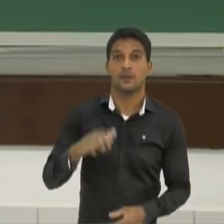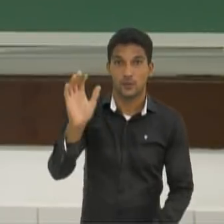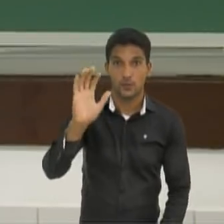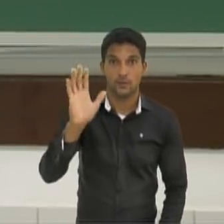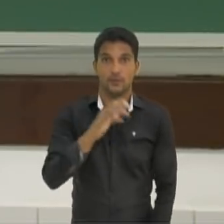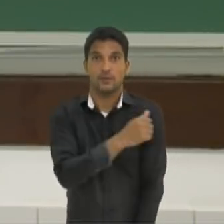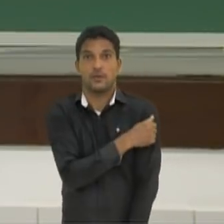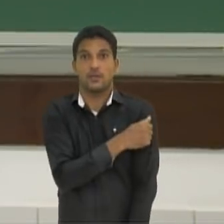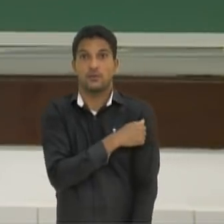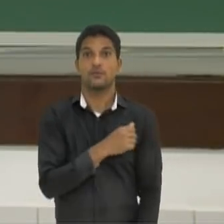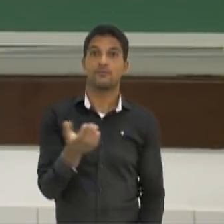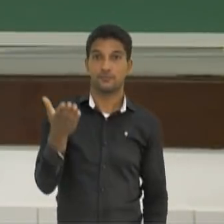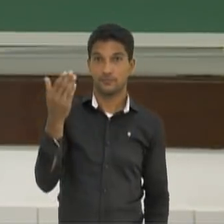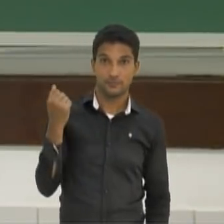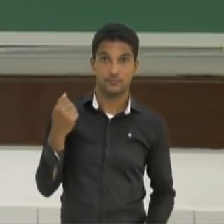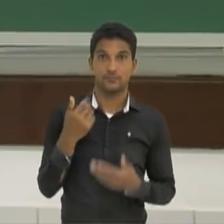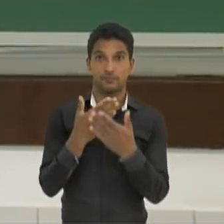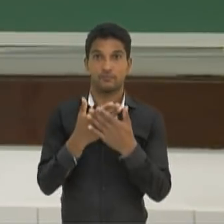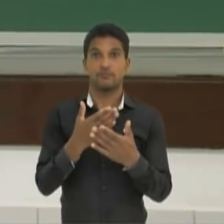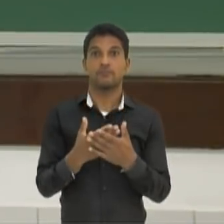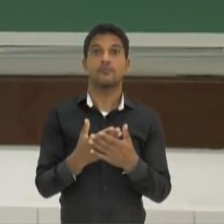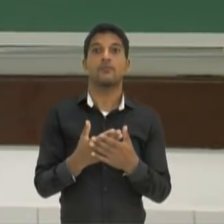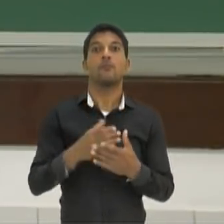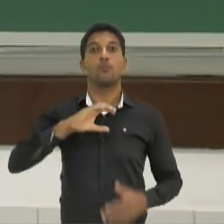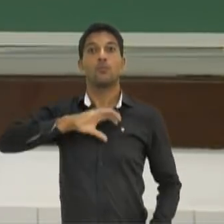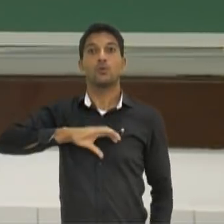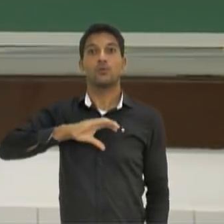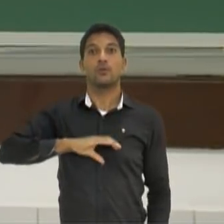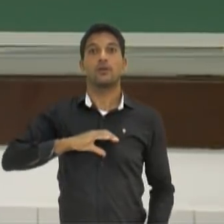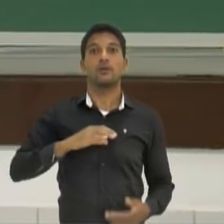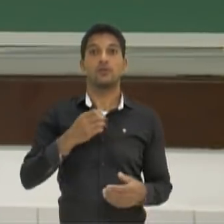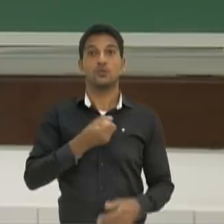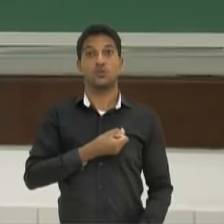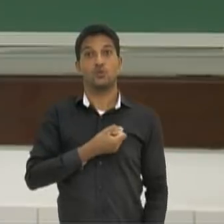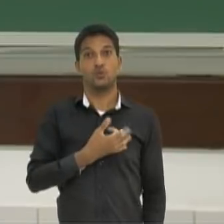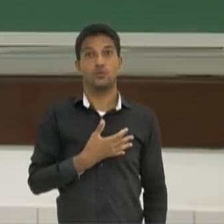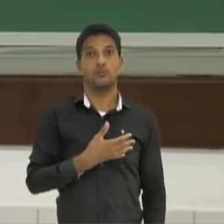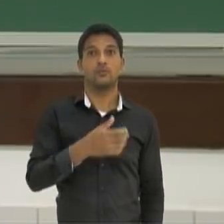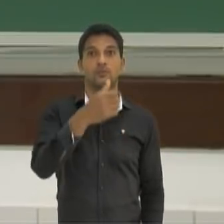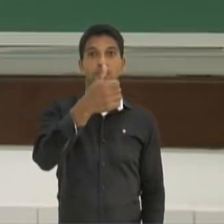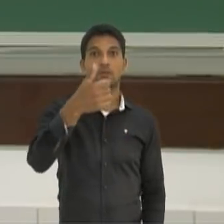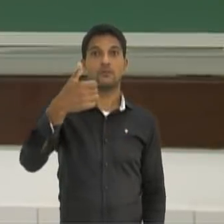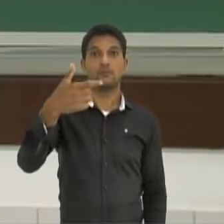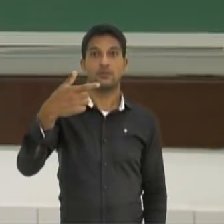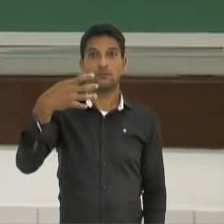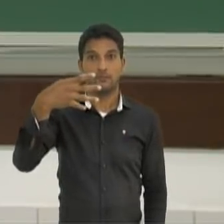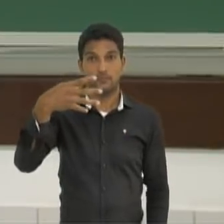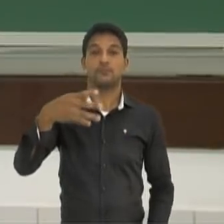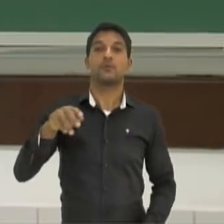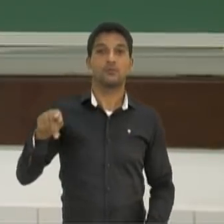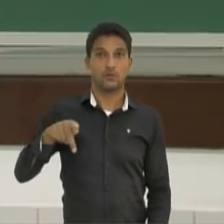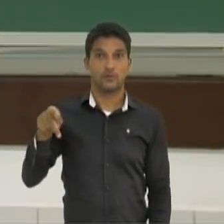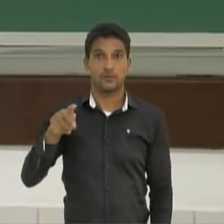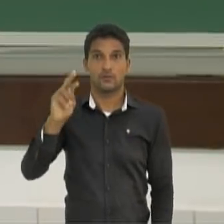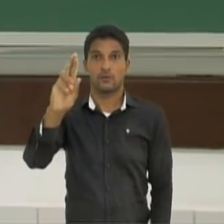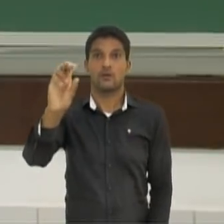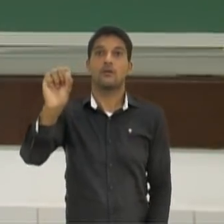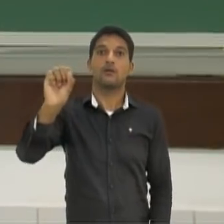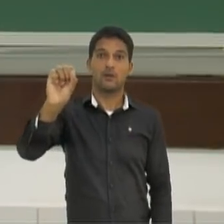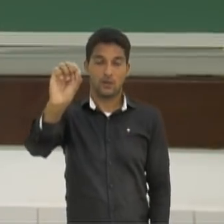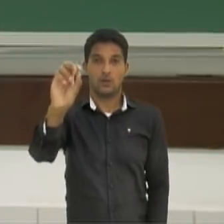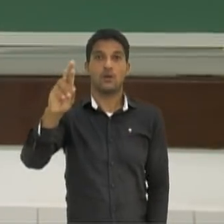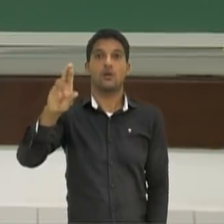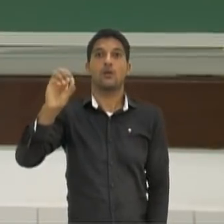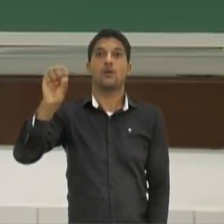Olá, alunos! Vamos agora para a nossa 124ª. Eu sou a professora Rosa, de Língua Portuguesa. Estou aqui ajudando os alunos